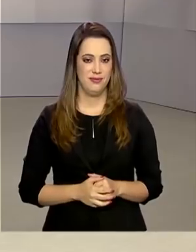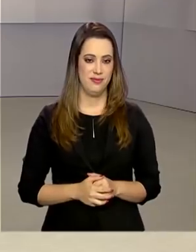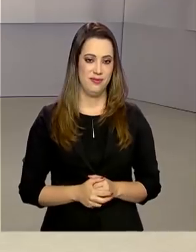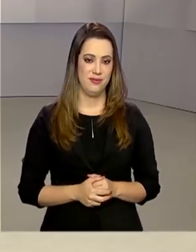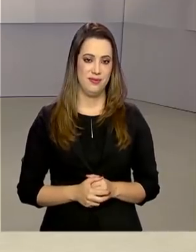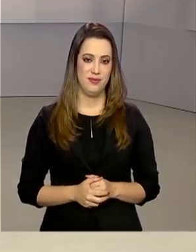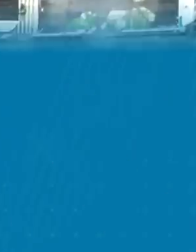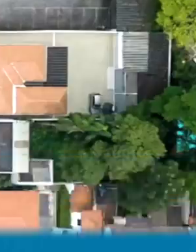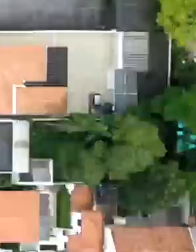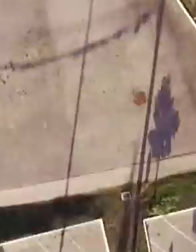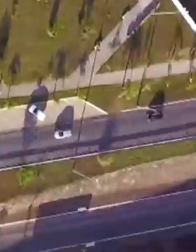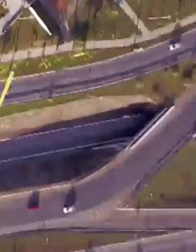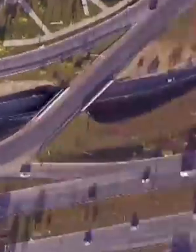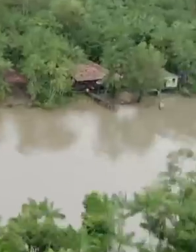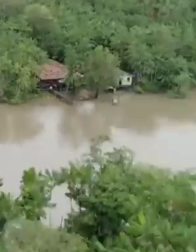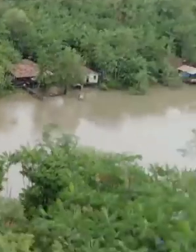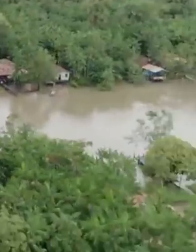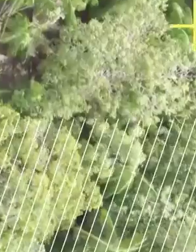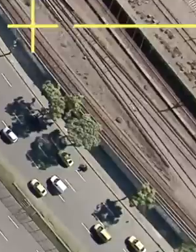próxima edição